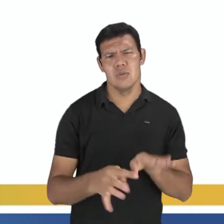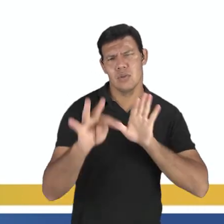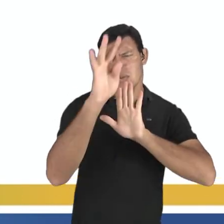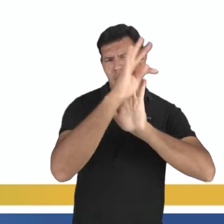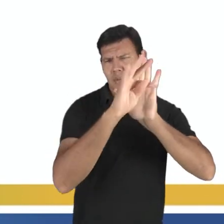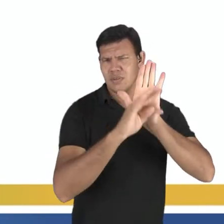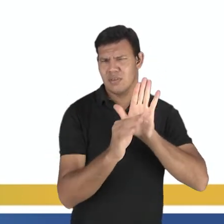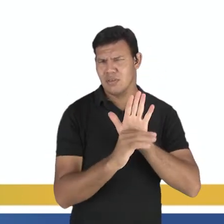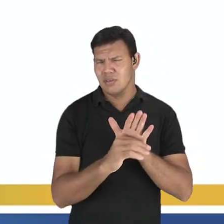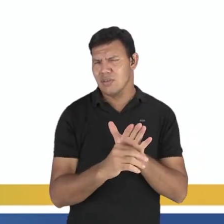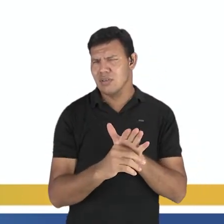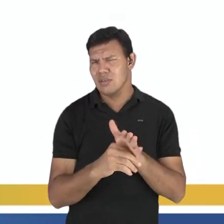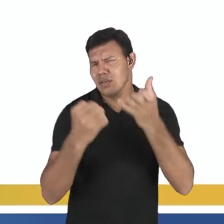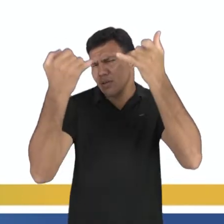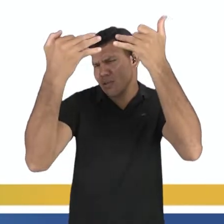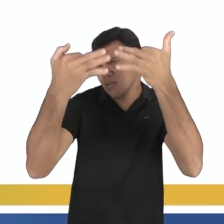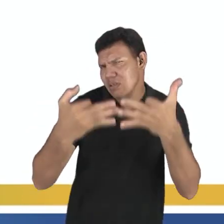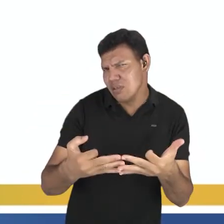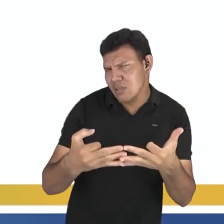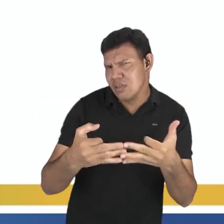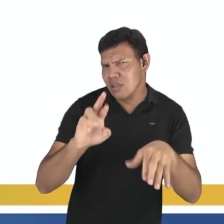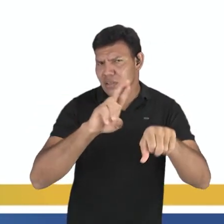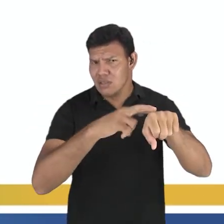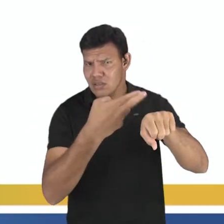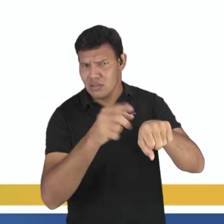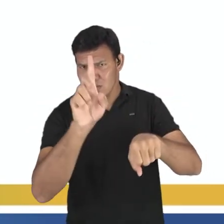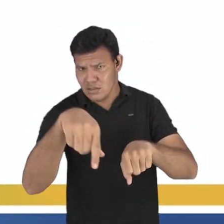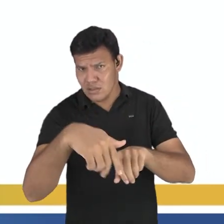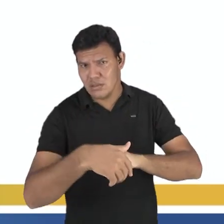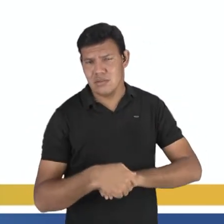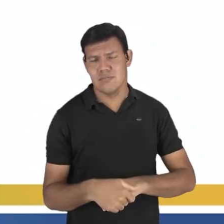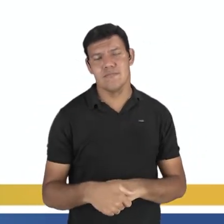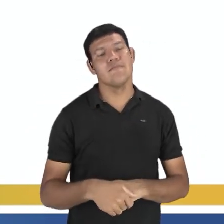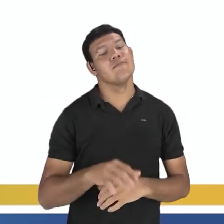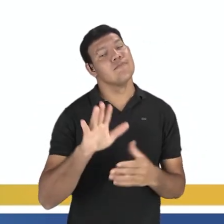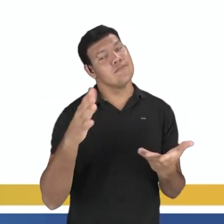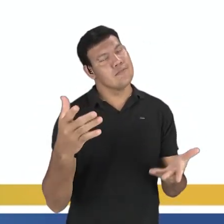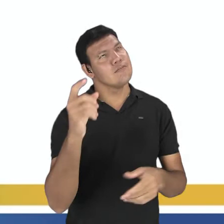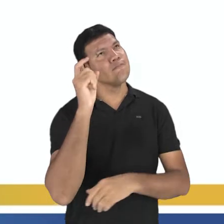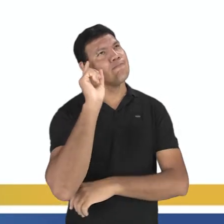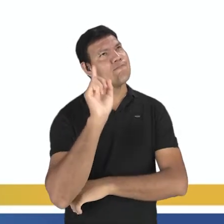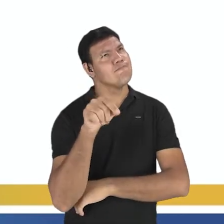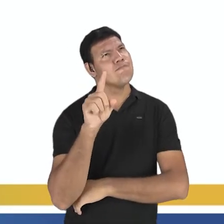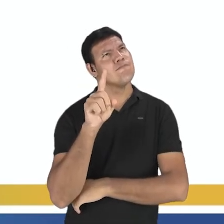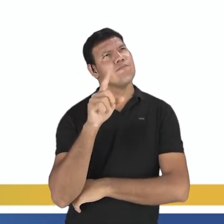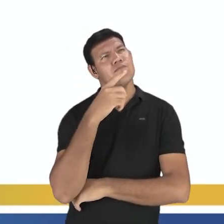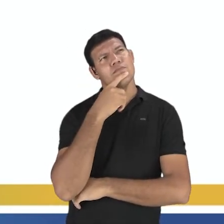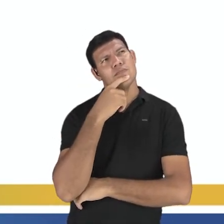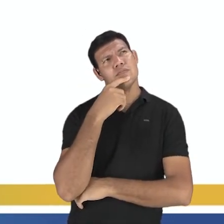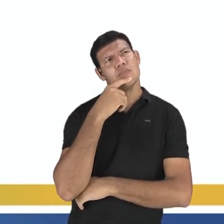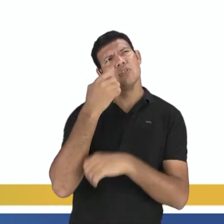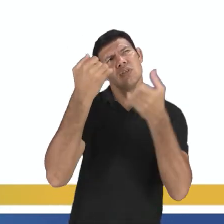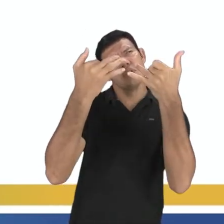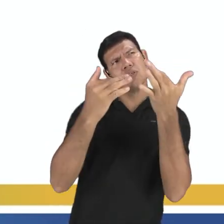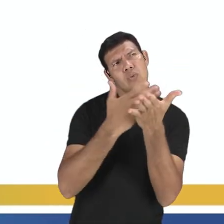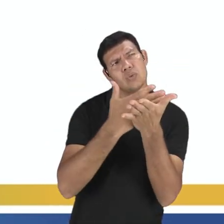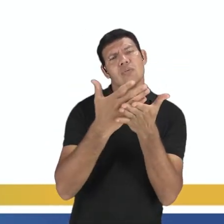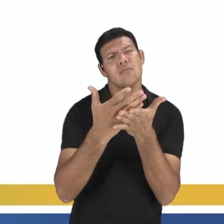O texto fala sobre chocolate, crianças? Eu acho que fala. Eu lembro que logo no começo o texto